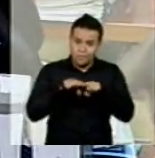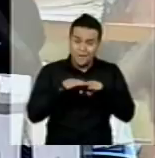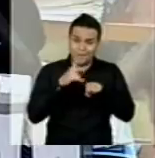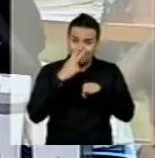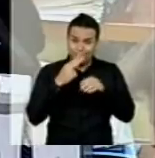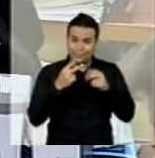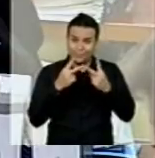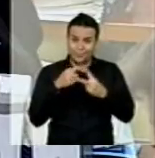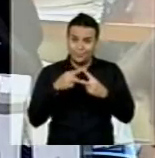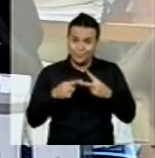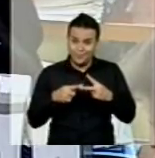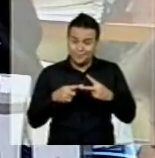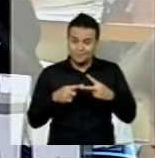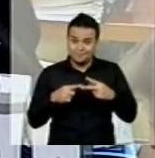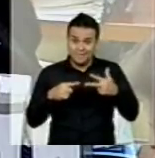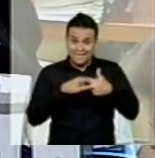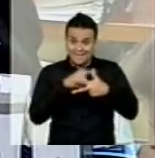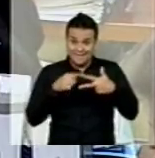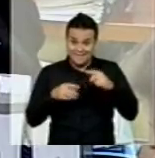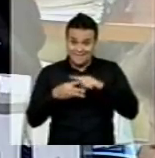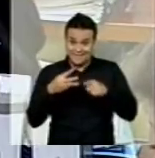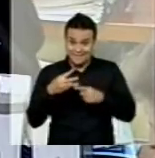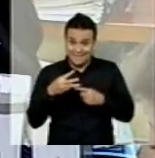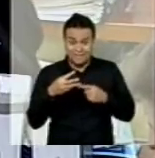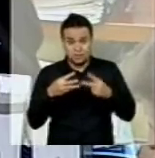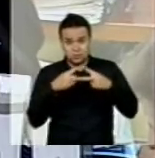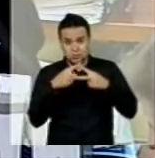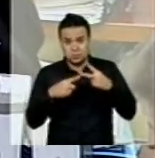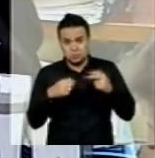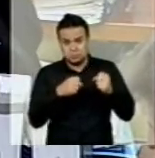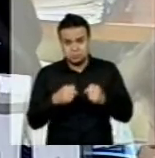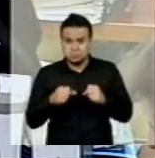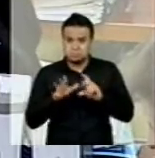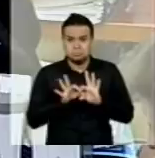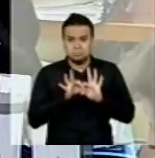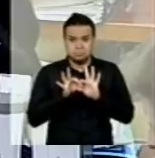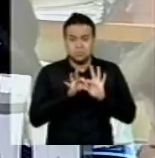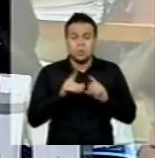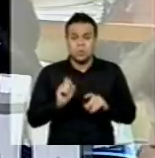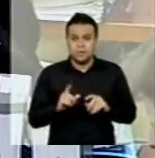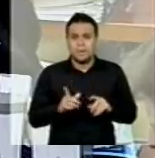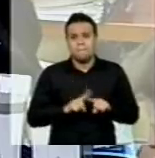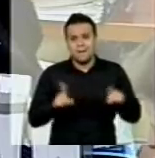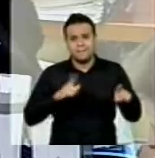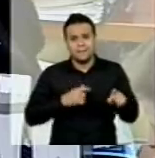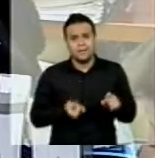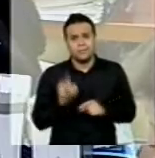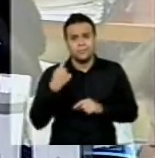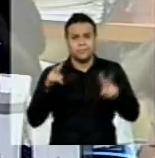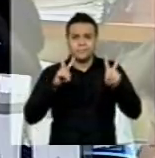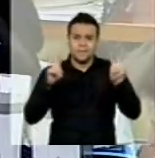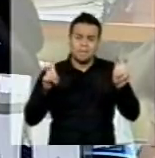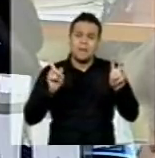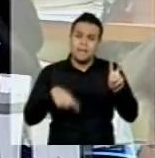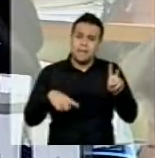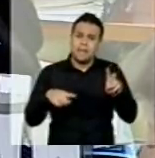República. Portanto, há uma questão substancial que diz respeito diretamente não só